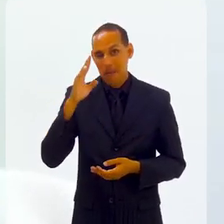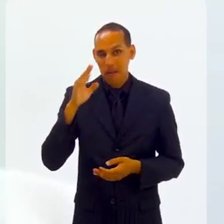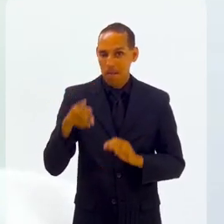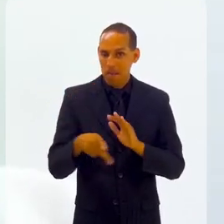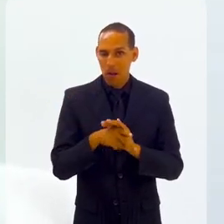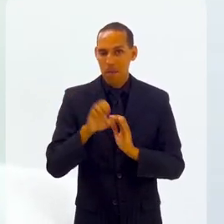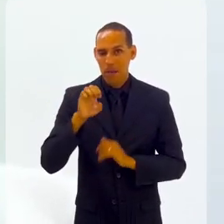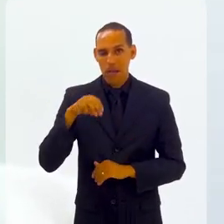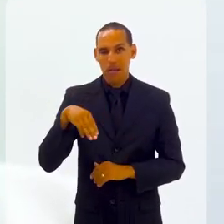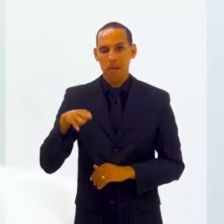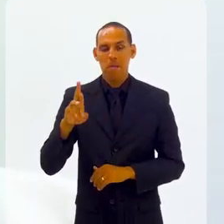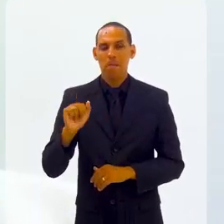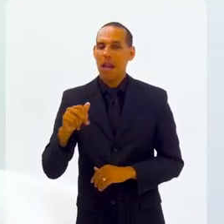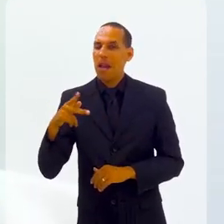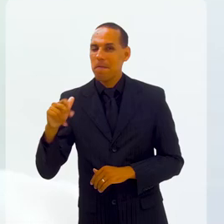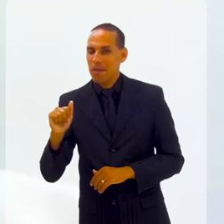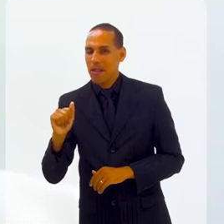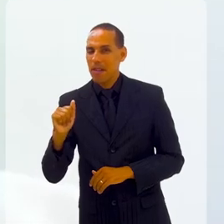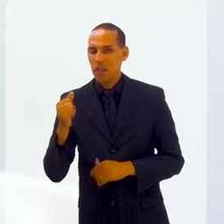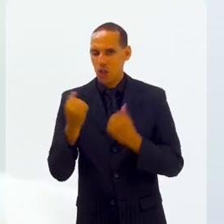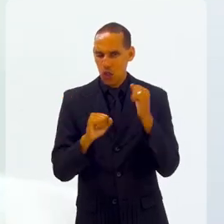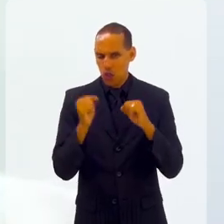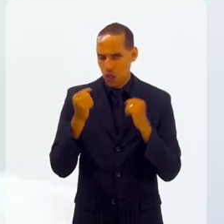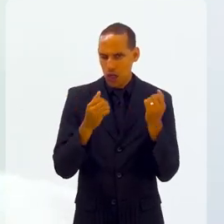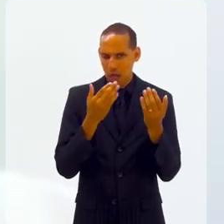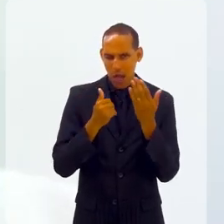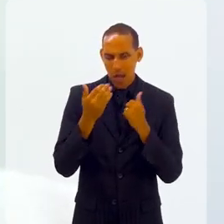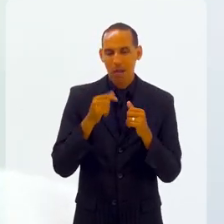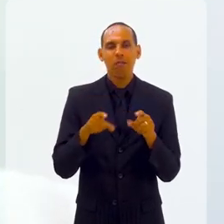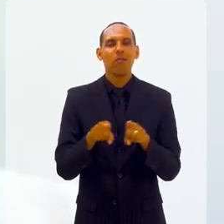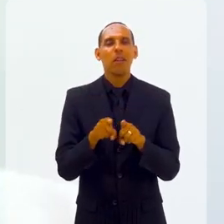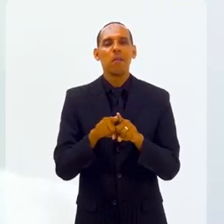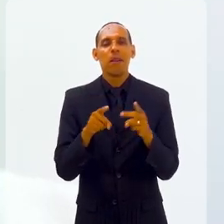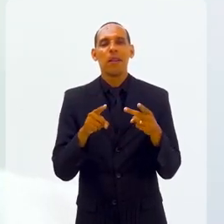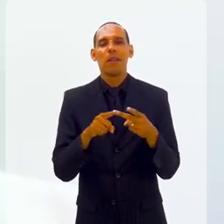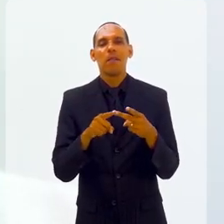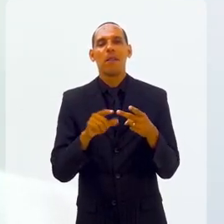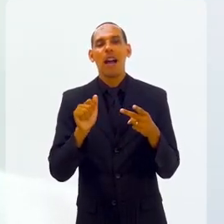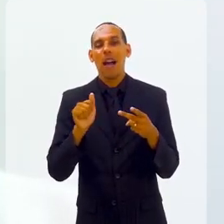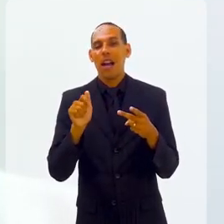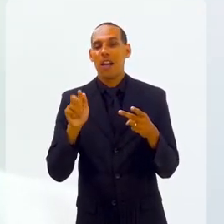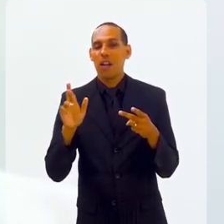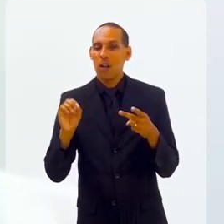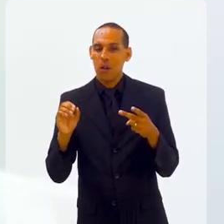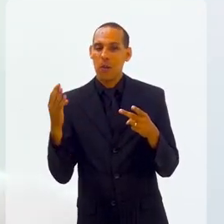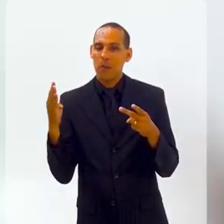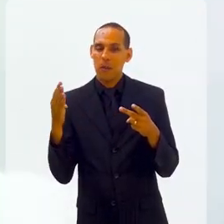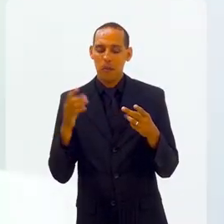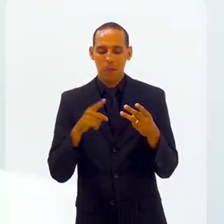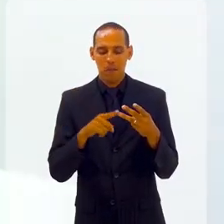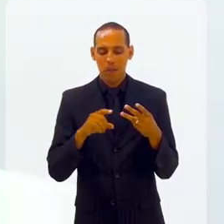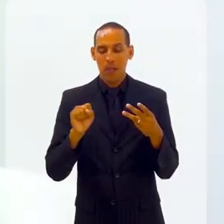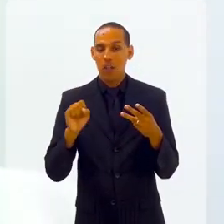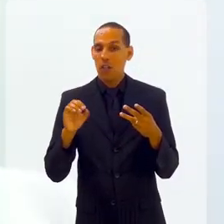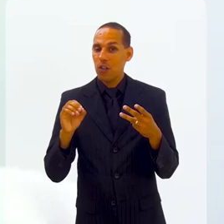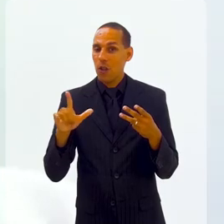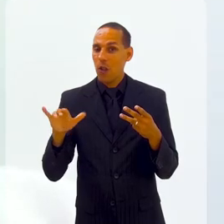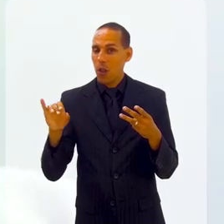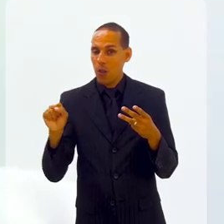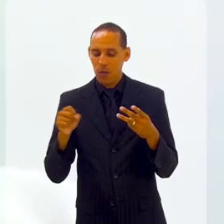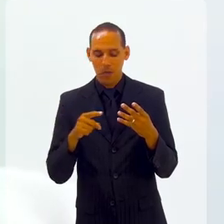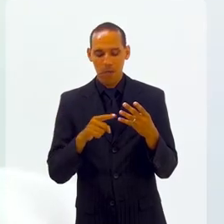acho fundamental Não só para lembrar para a indústria de alimentos mais como Embrapa agrobrobiologia a Embrapa solos e as outras